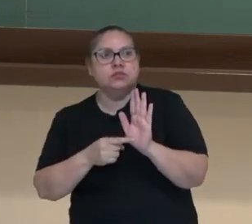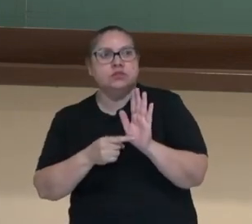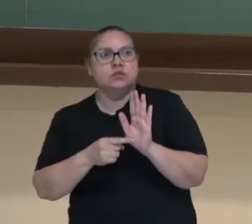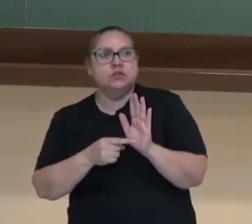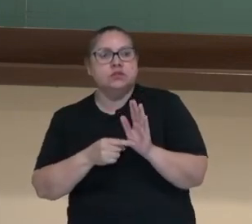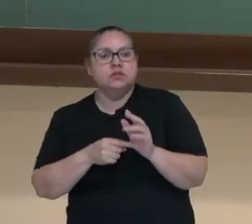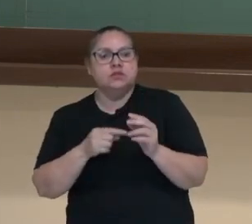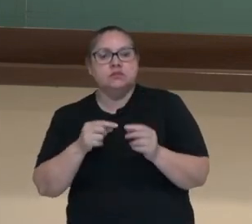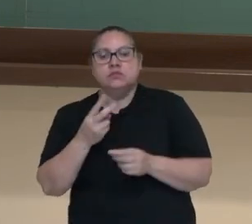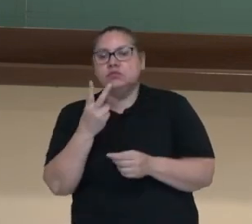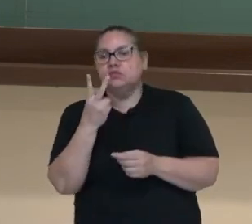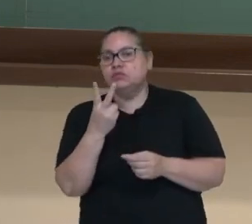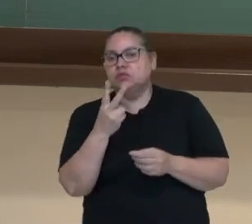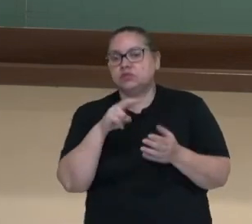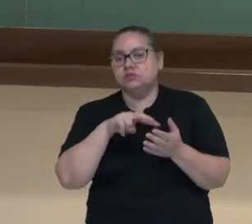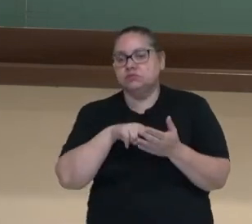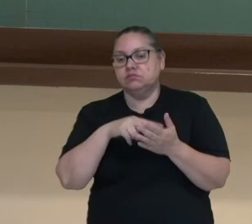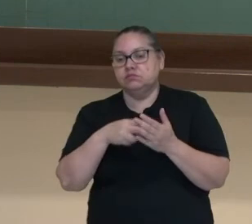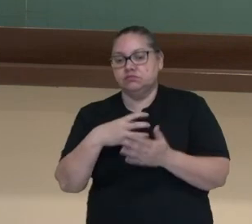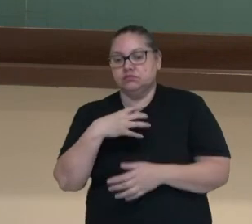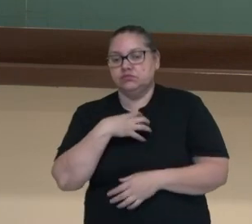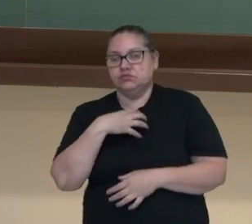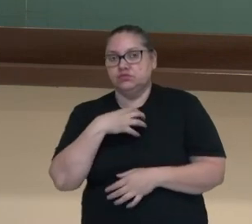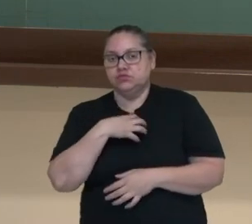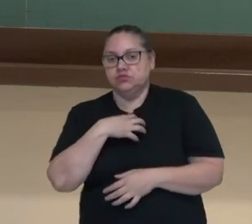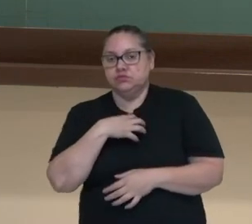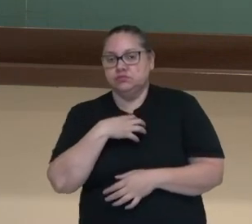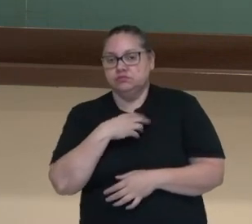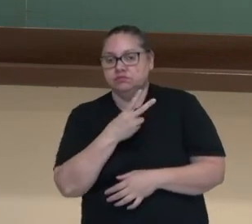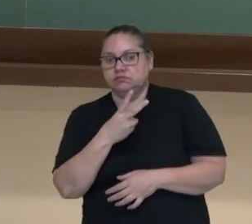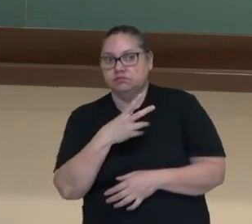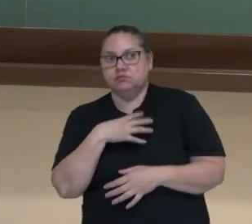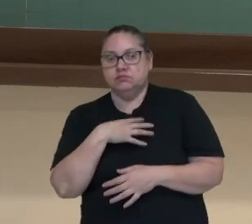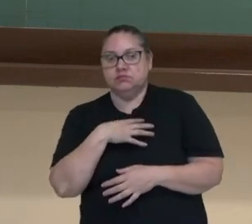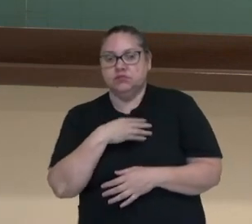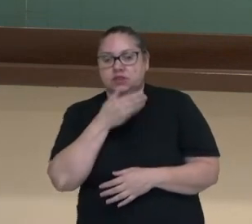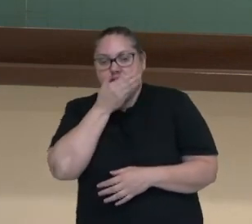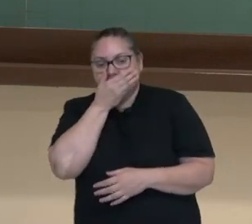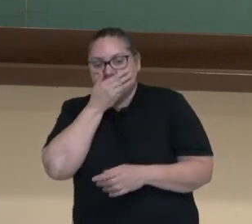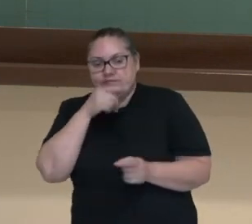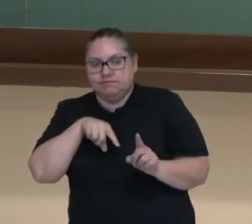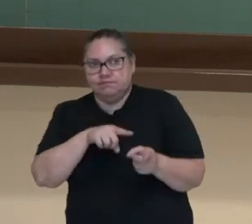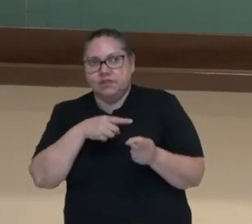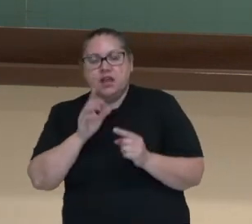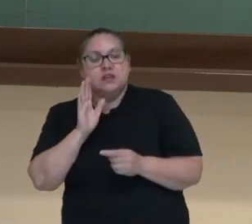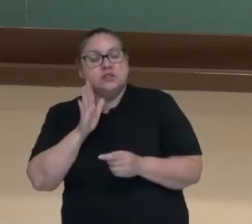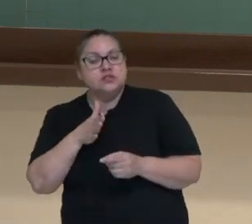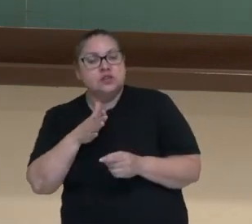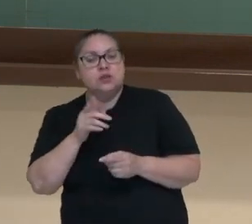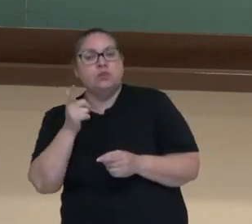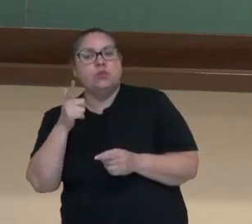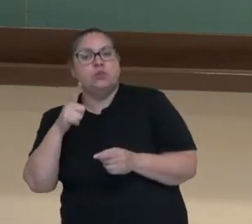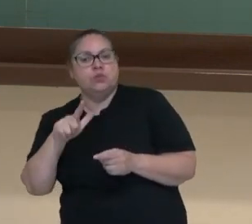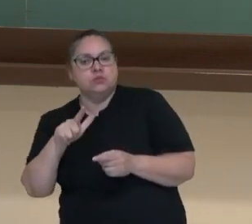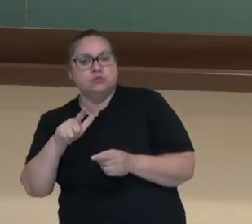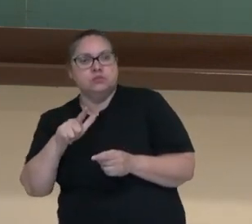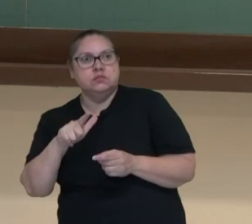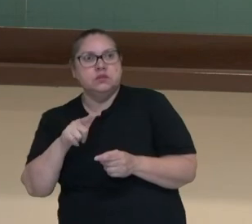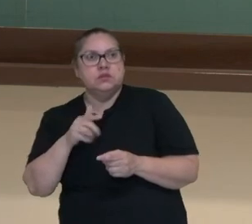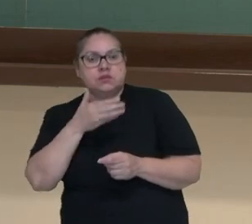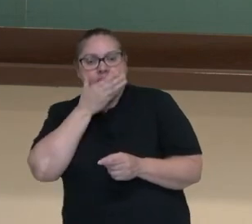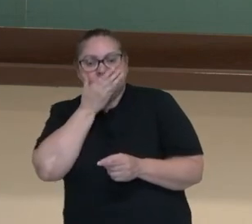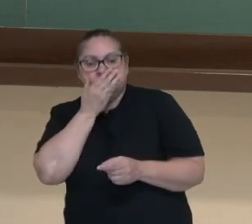quê? Ambíguas, né? Ambiduas, então de duplo sentido e ironia. Já nas cantigas satíricas